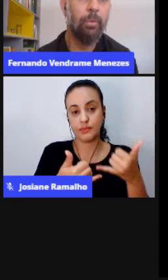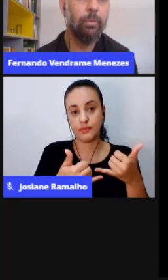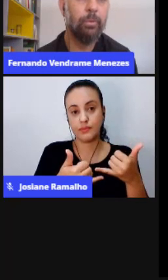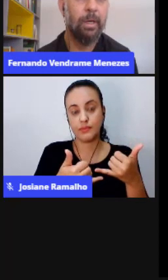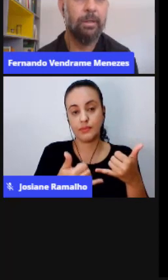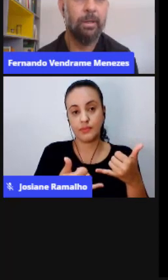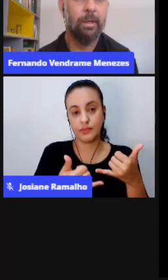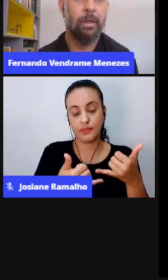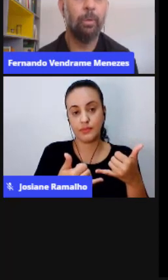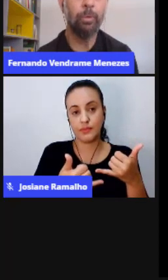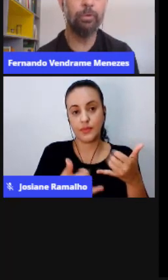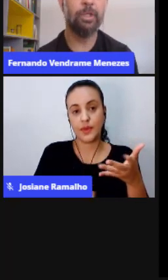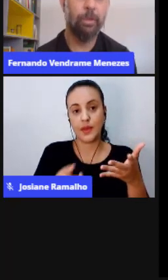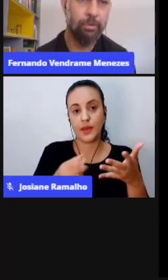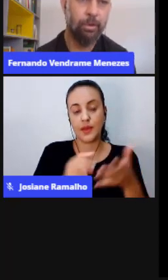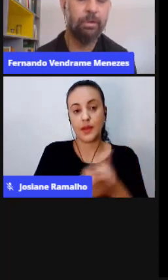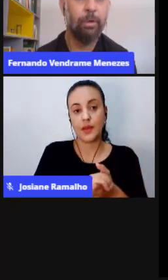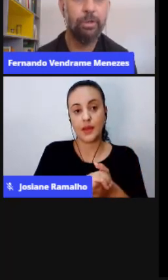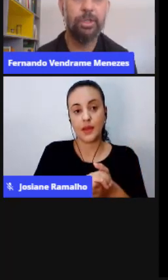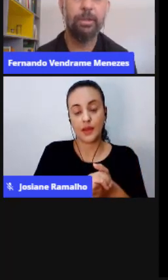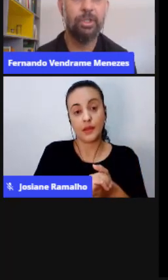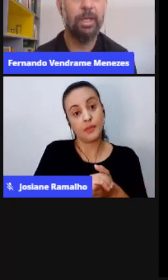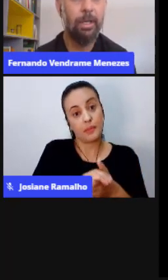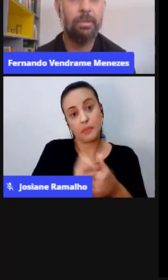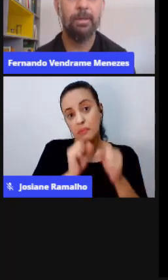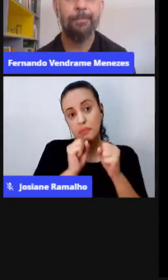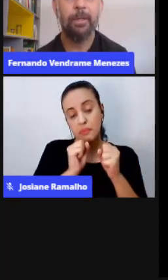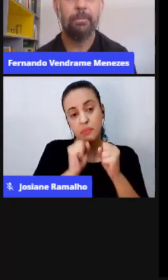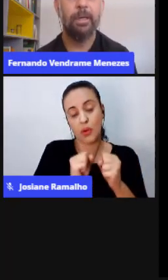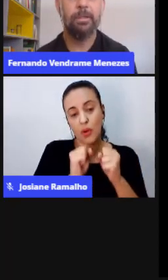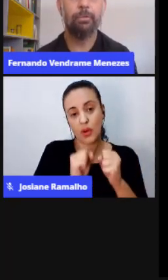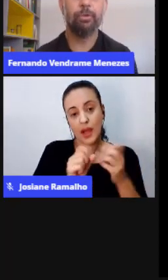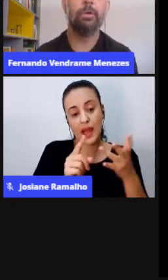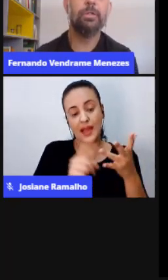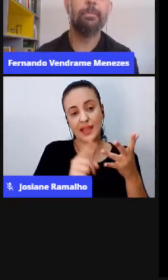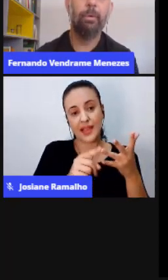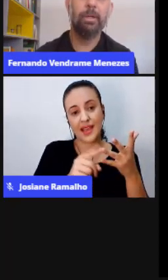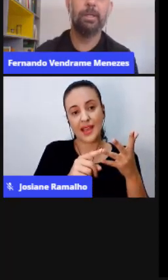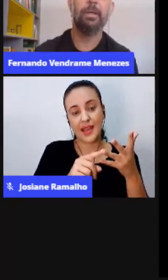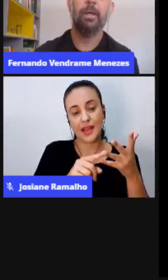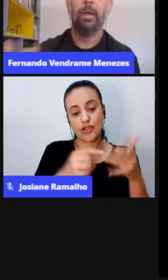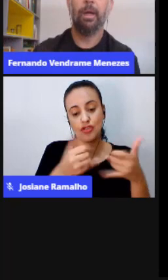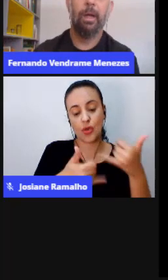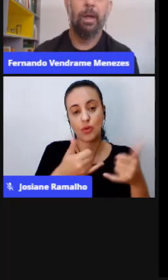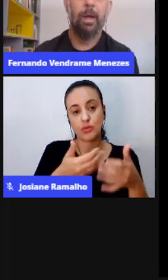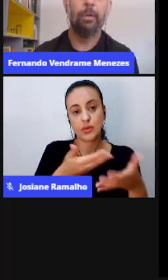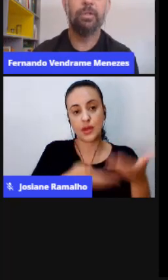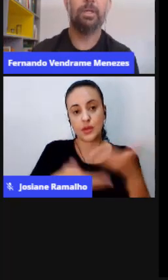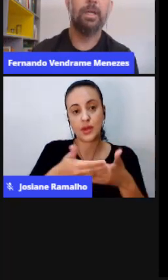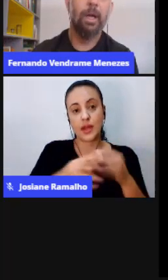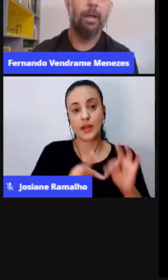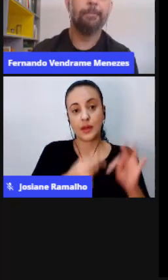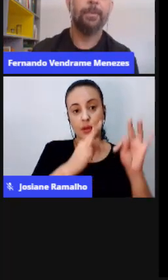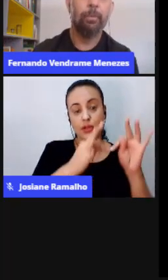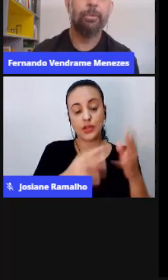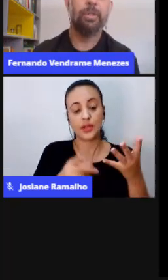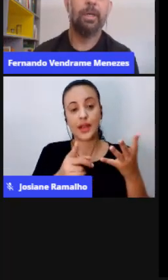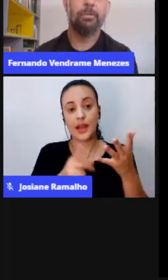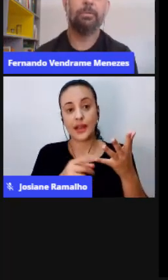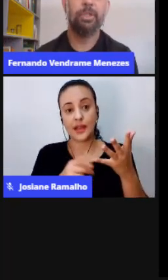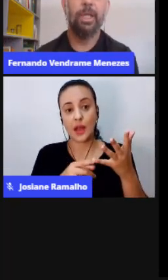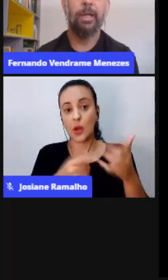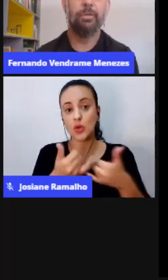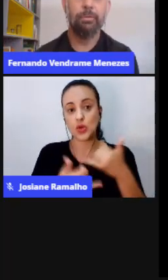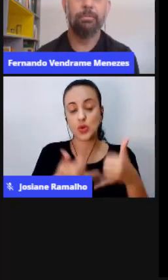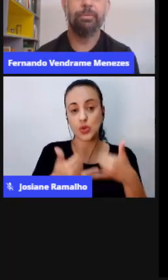relacionados ao uso de tecnologia, de games, mas são jogos que podem auxiliar no